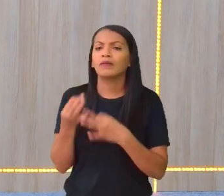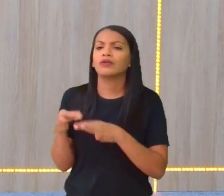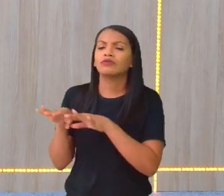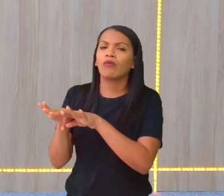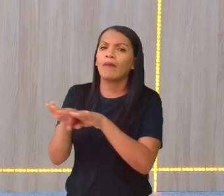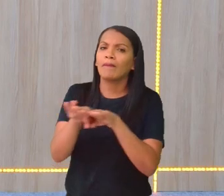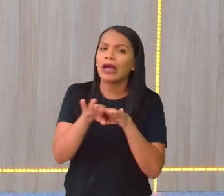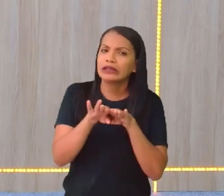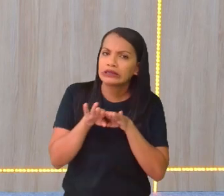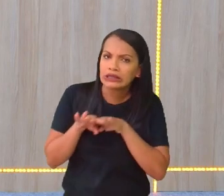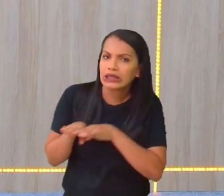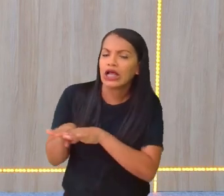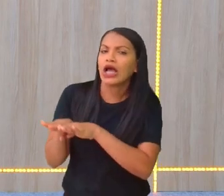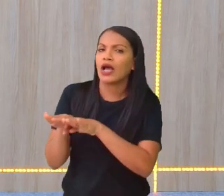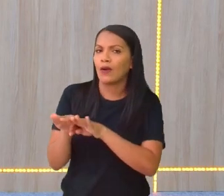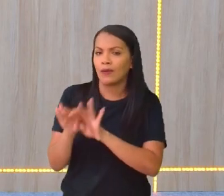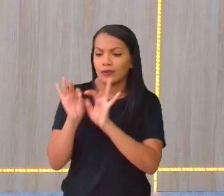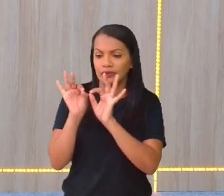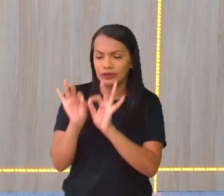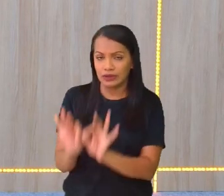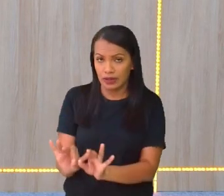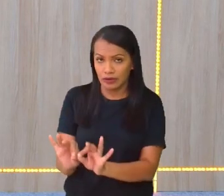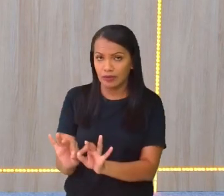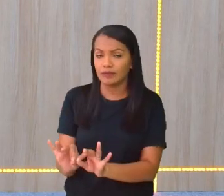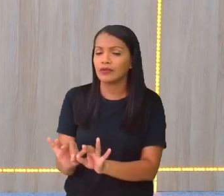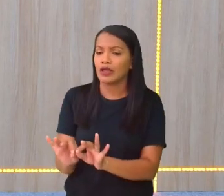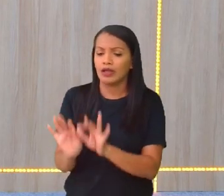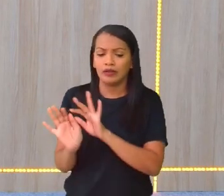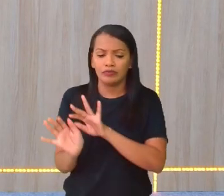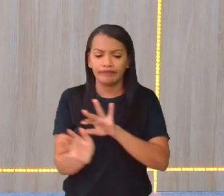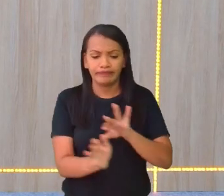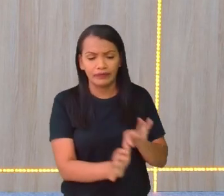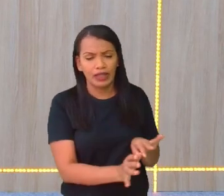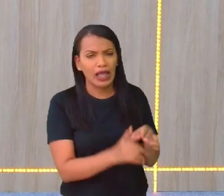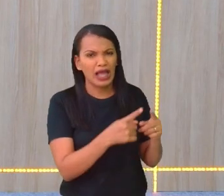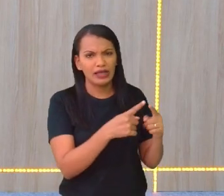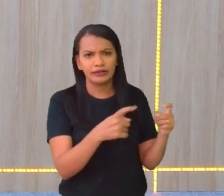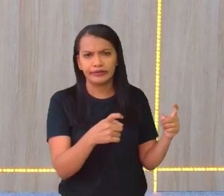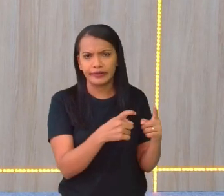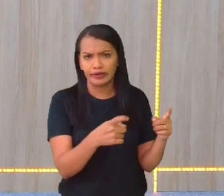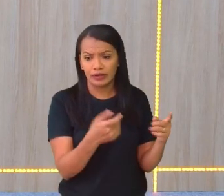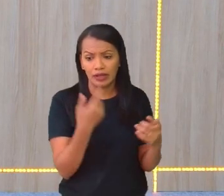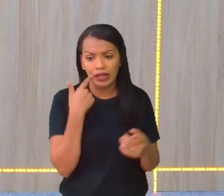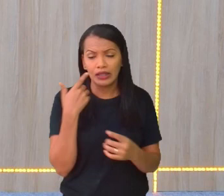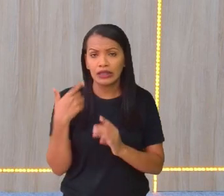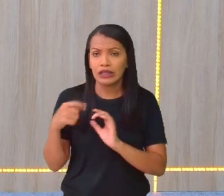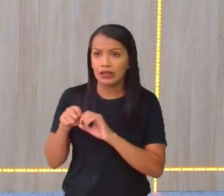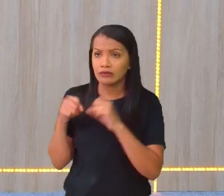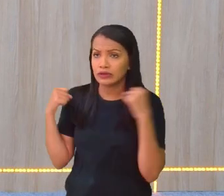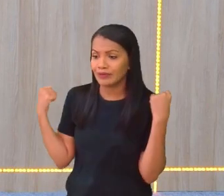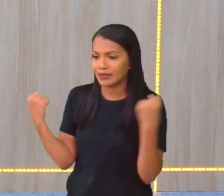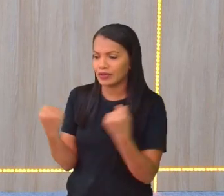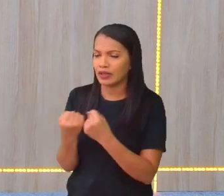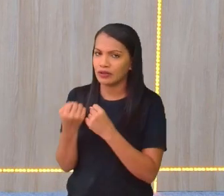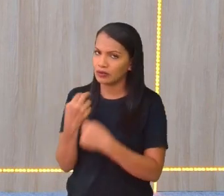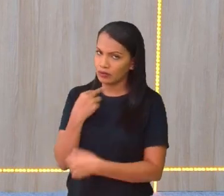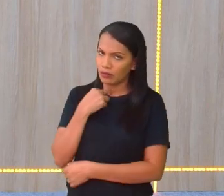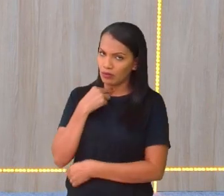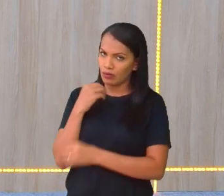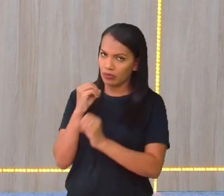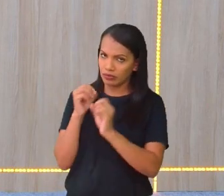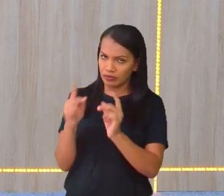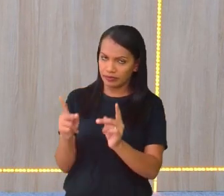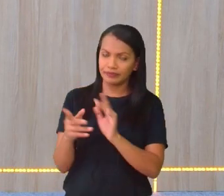não é? E aí deixamos um pouco de lado as gírias nas apresentações.